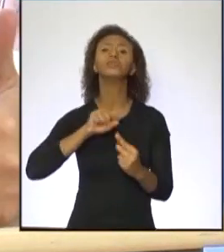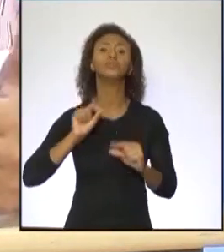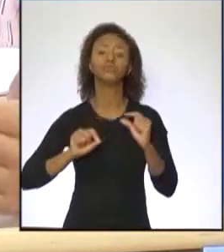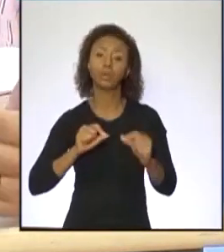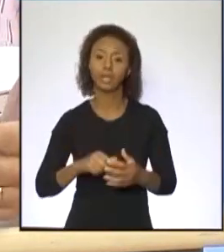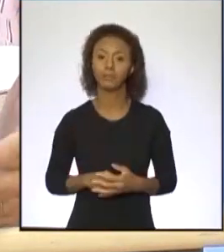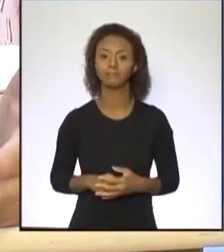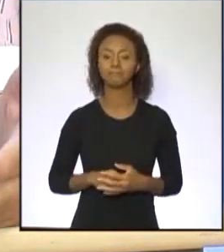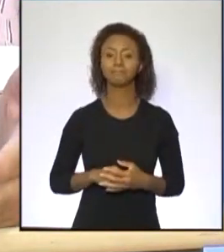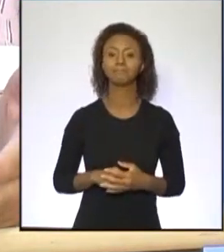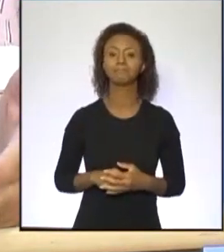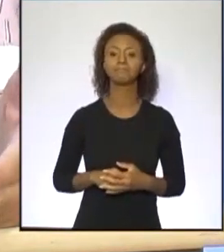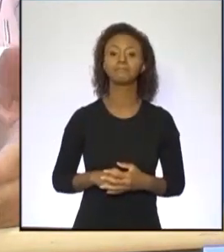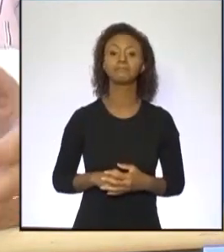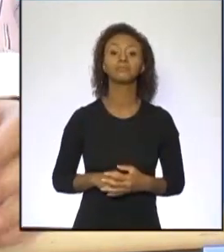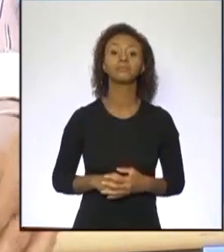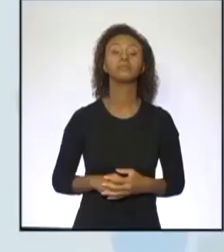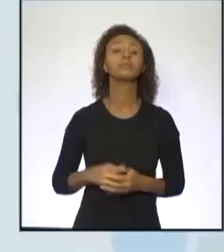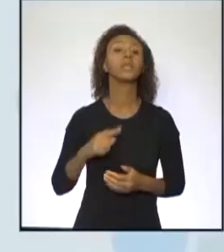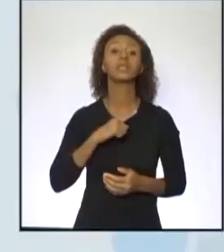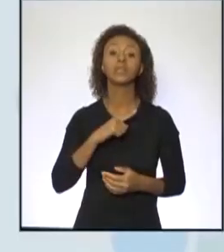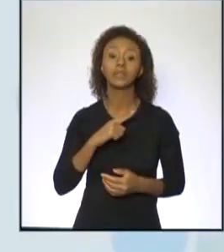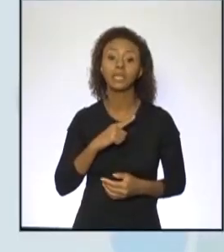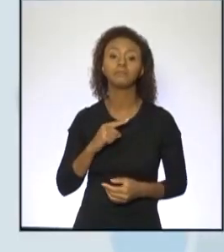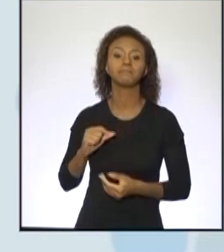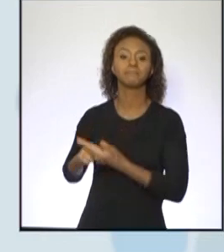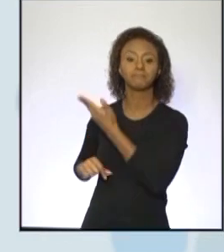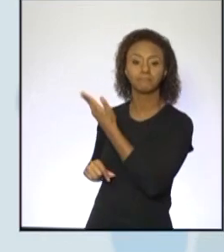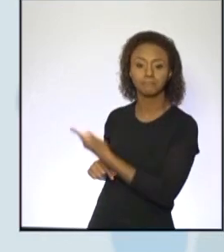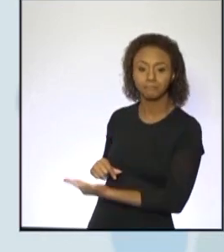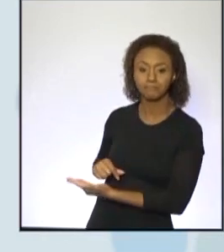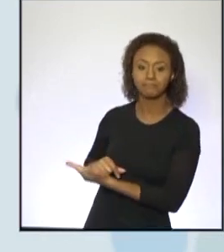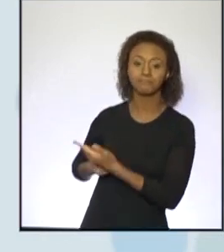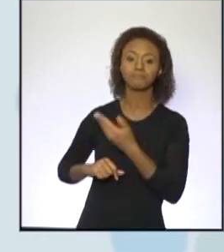aula visam um trabalho com